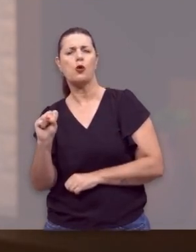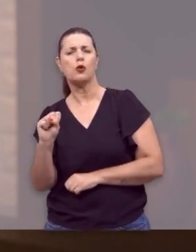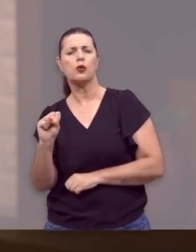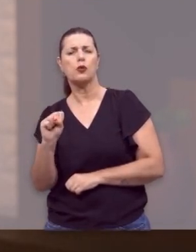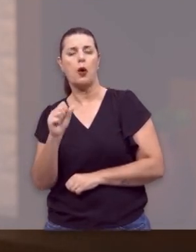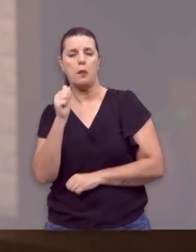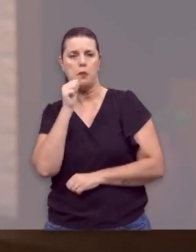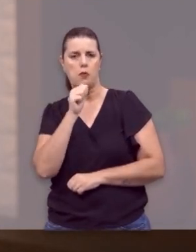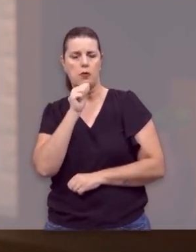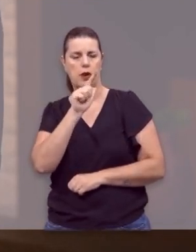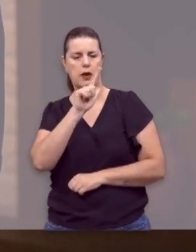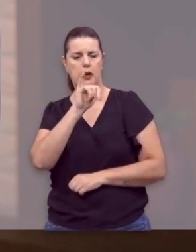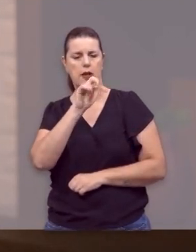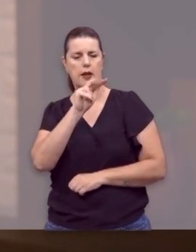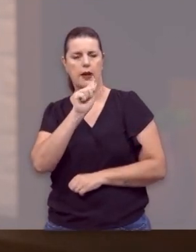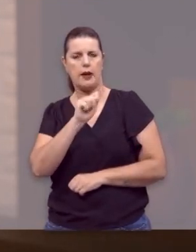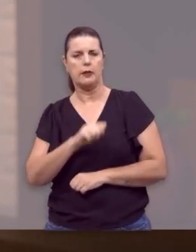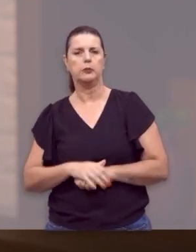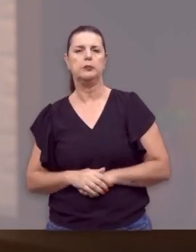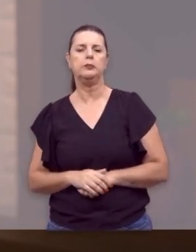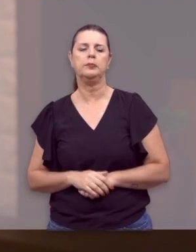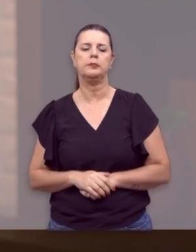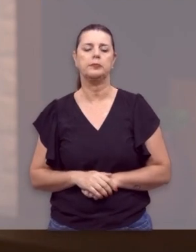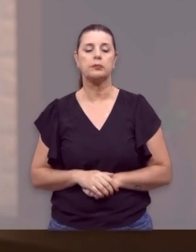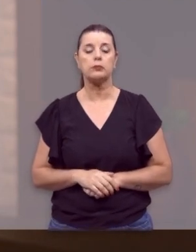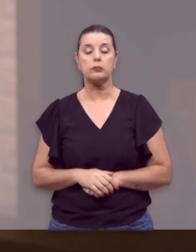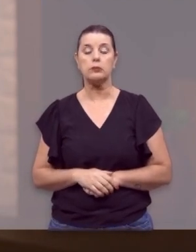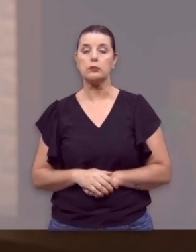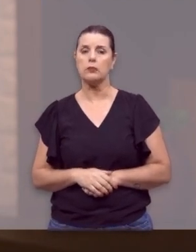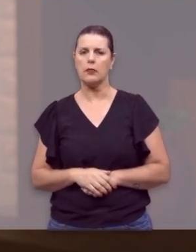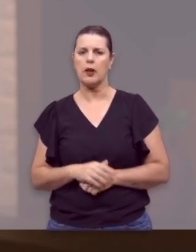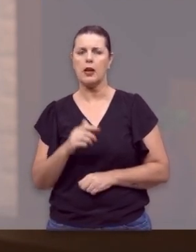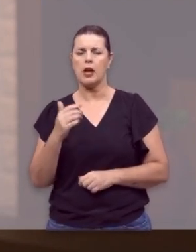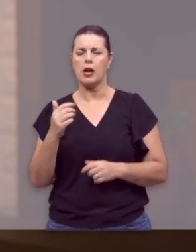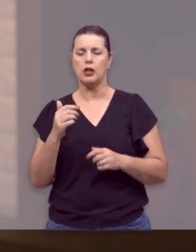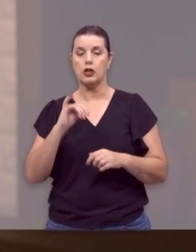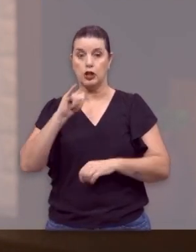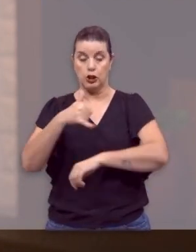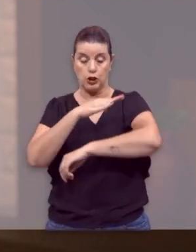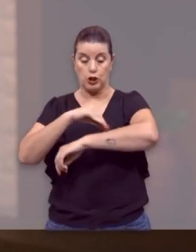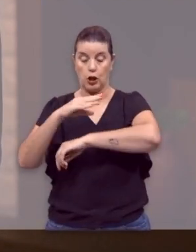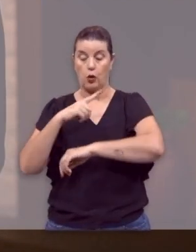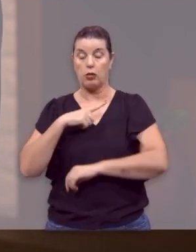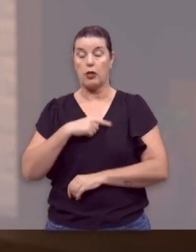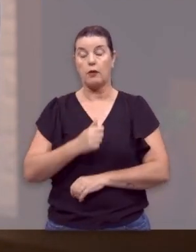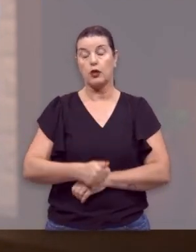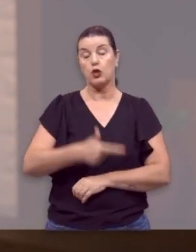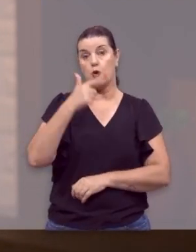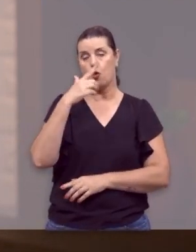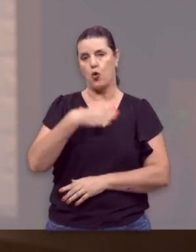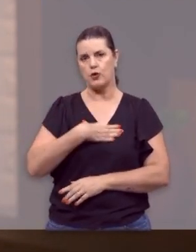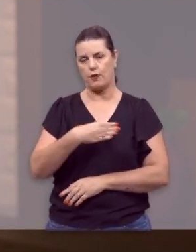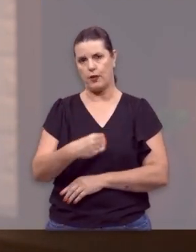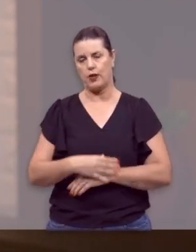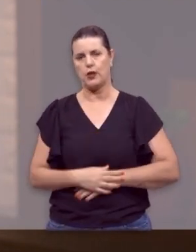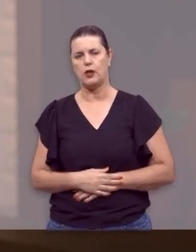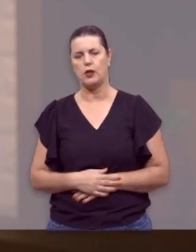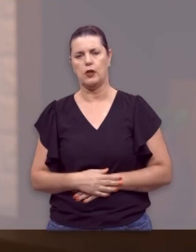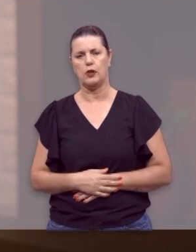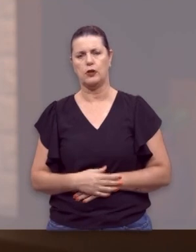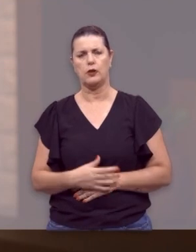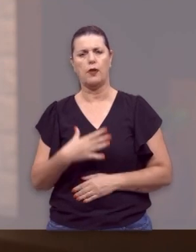Lia e Raquel. E Jacó teve 12 filhos, mas o filho